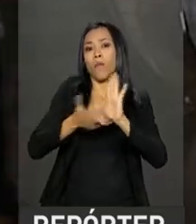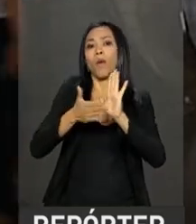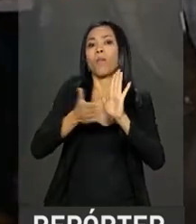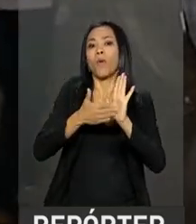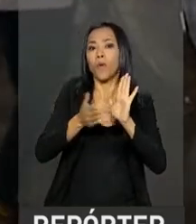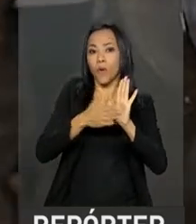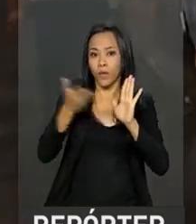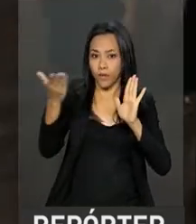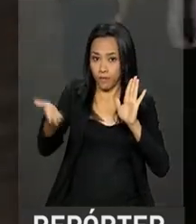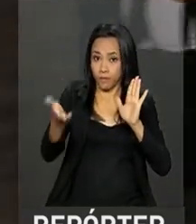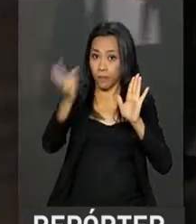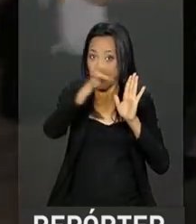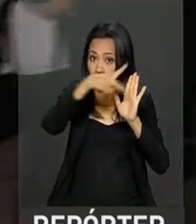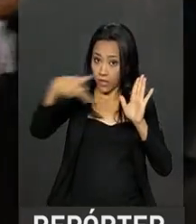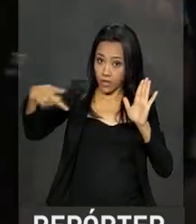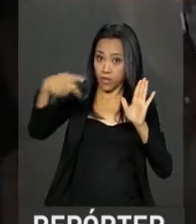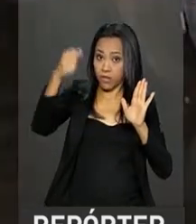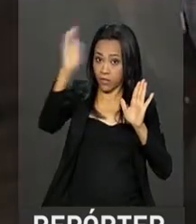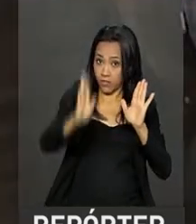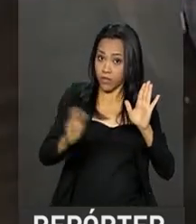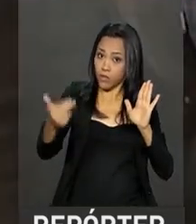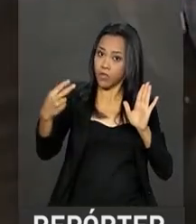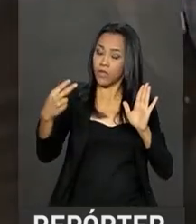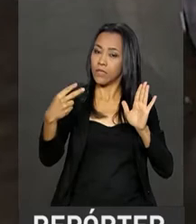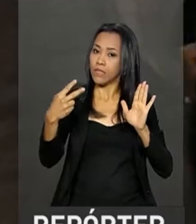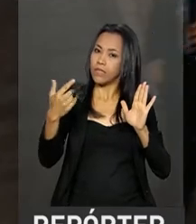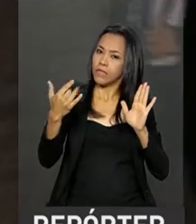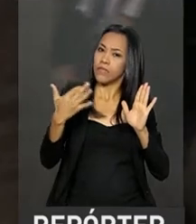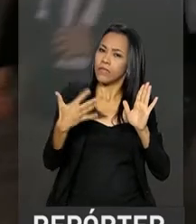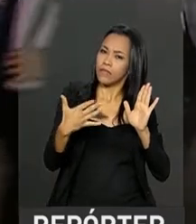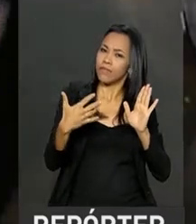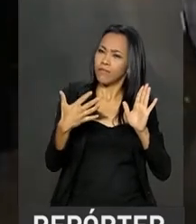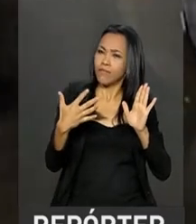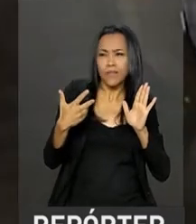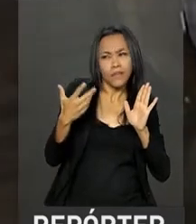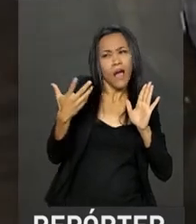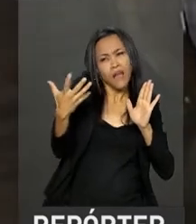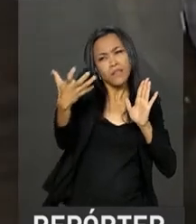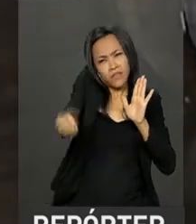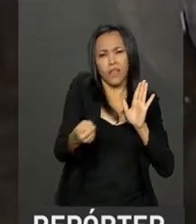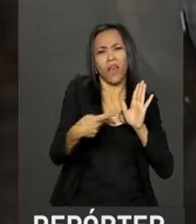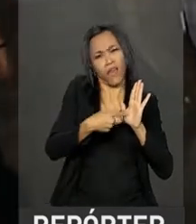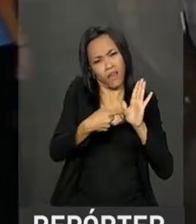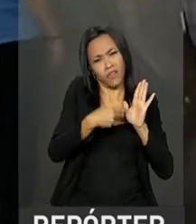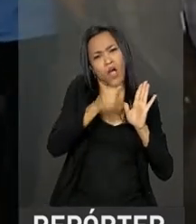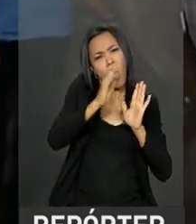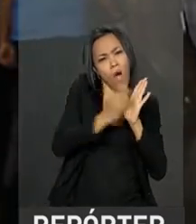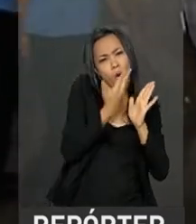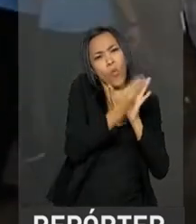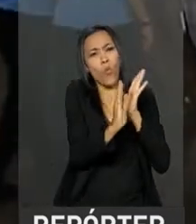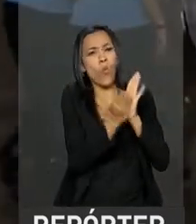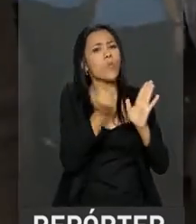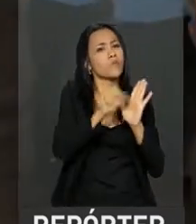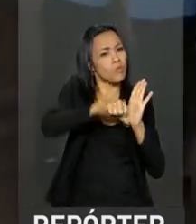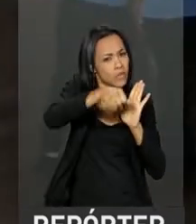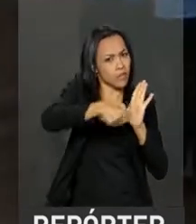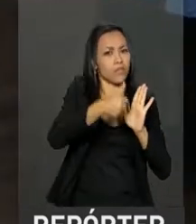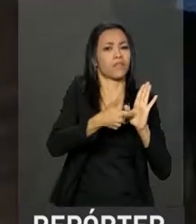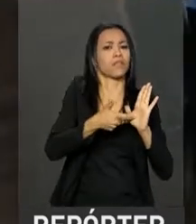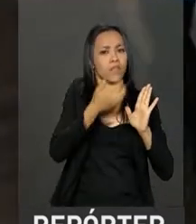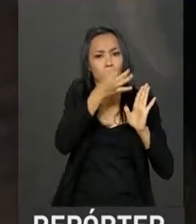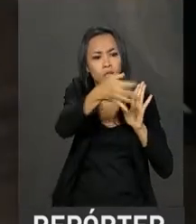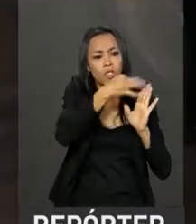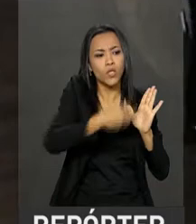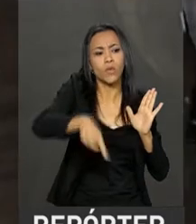República que a Presidência da República seja sensível às algumas alterações feitas, sugeridas